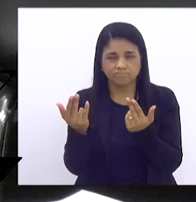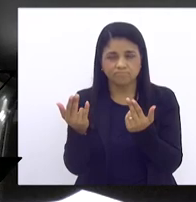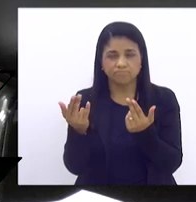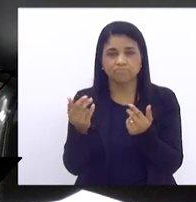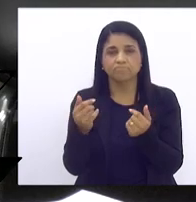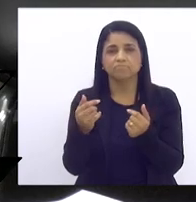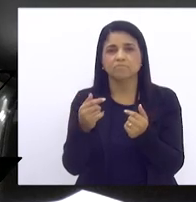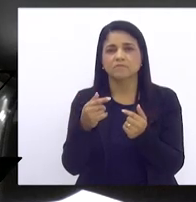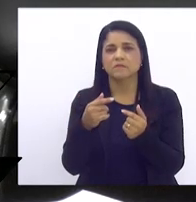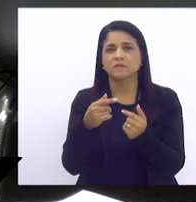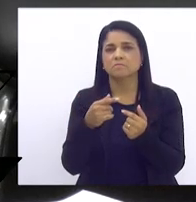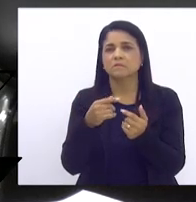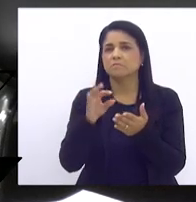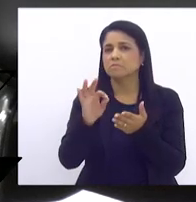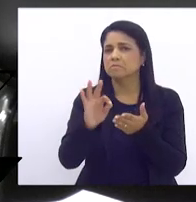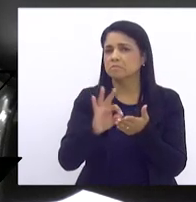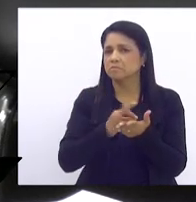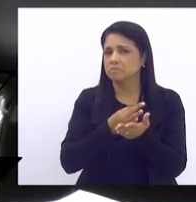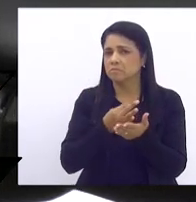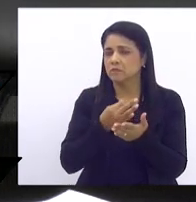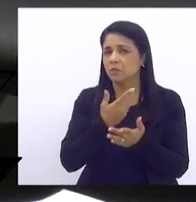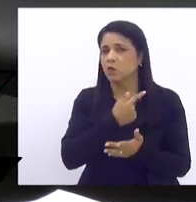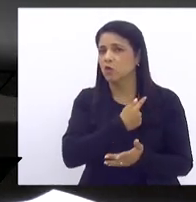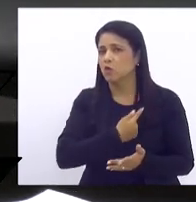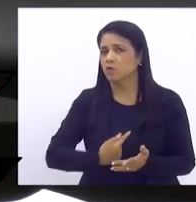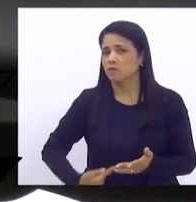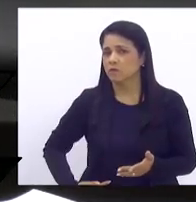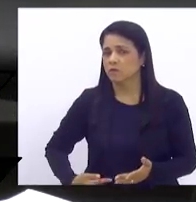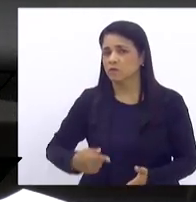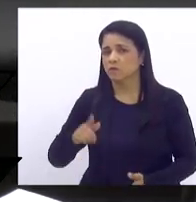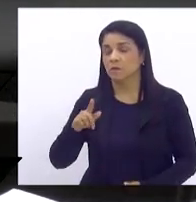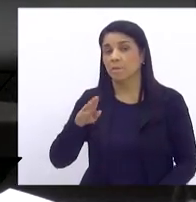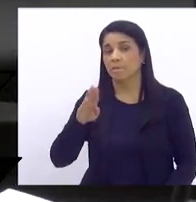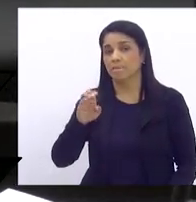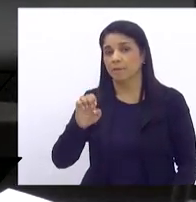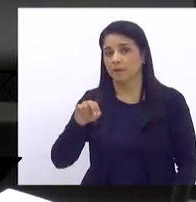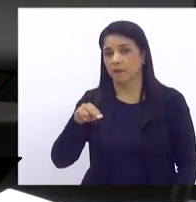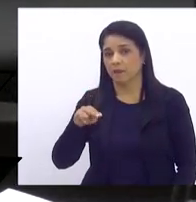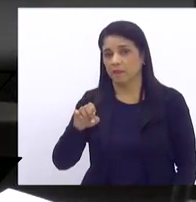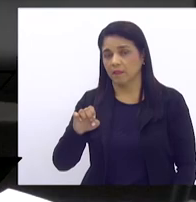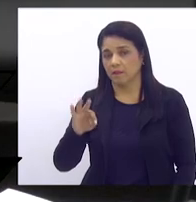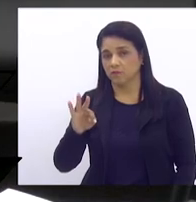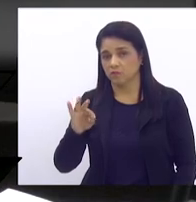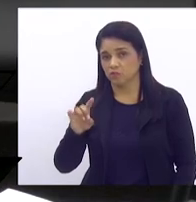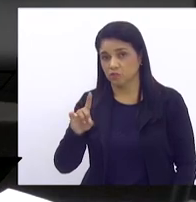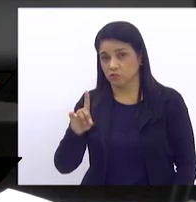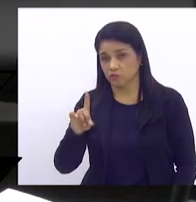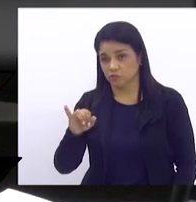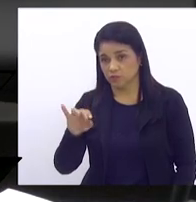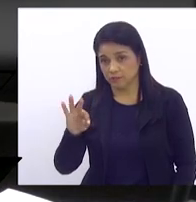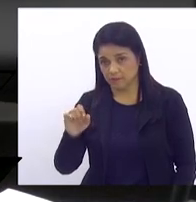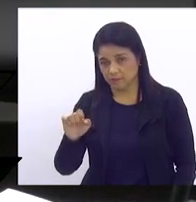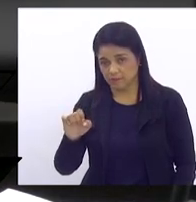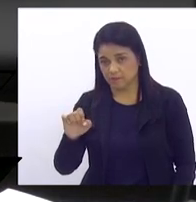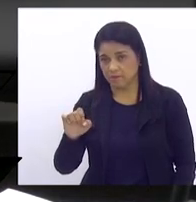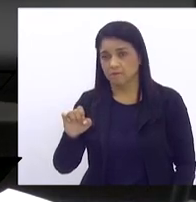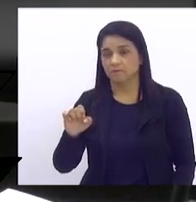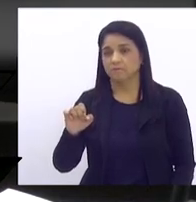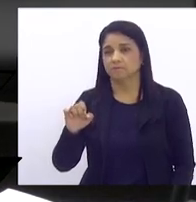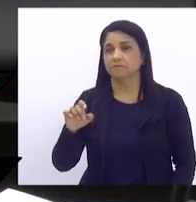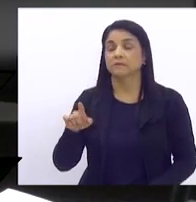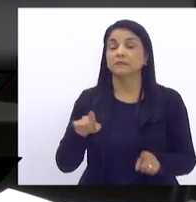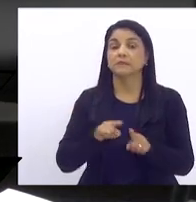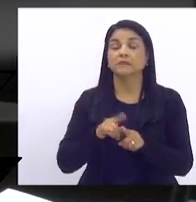teria sido sancionada pela governadora Benedita. E aí eu não achei, por isso que eu não retornei. E